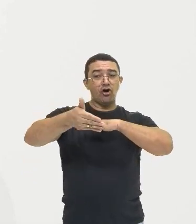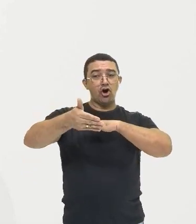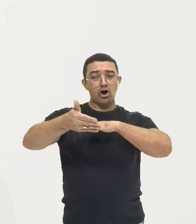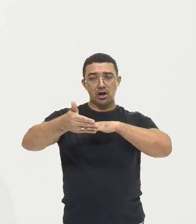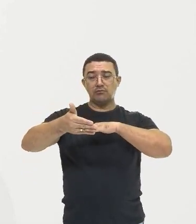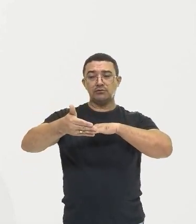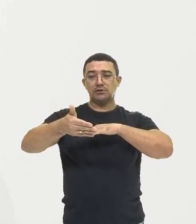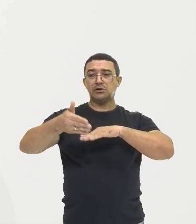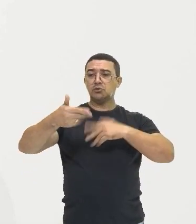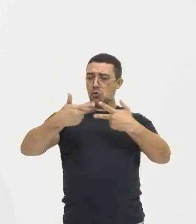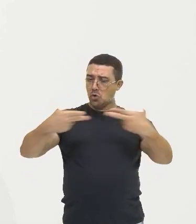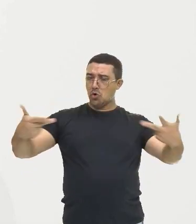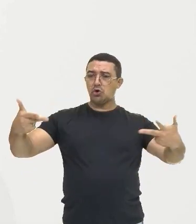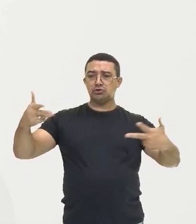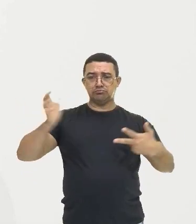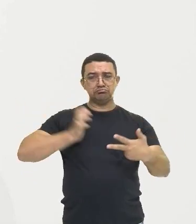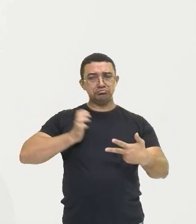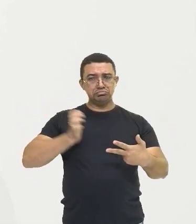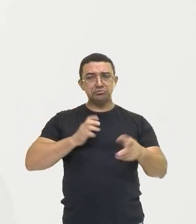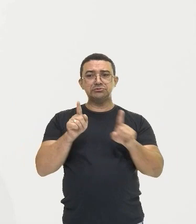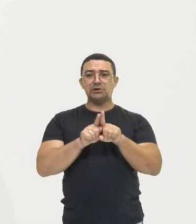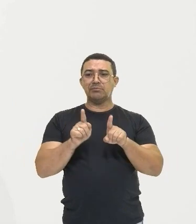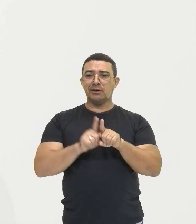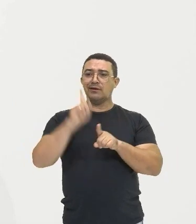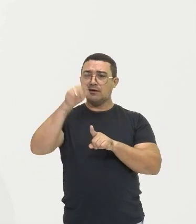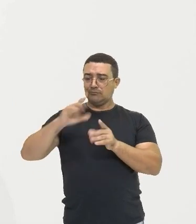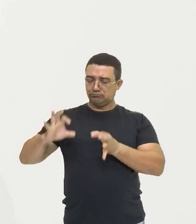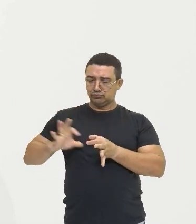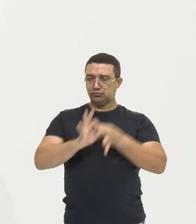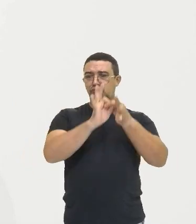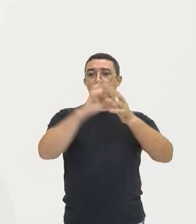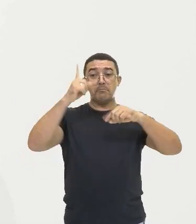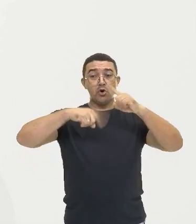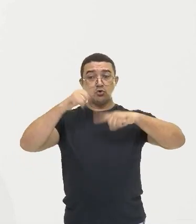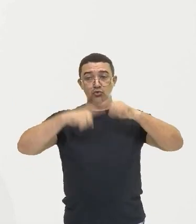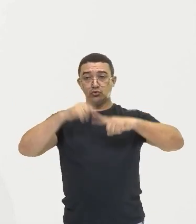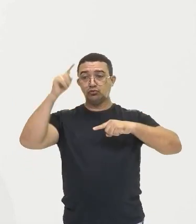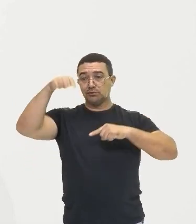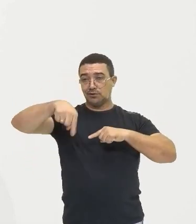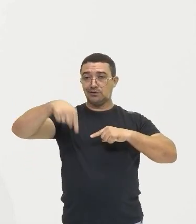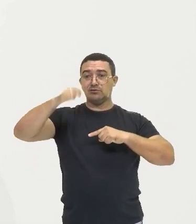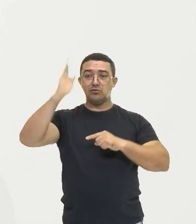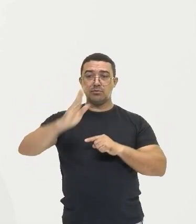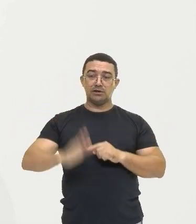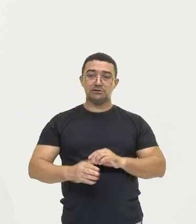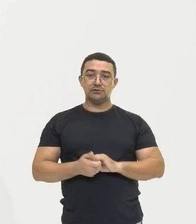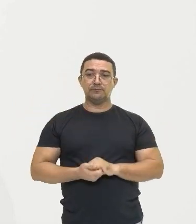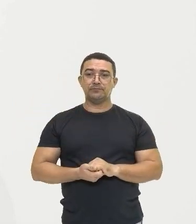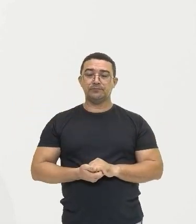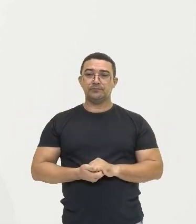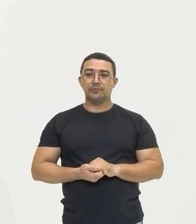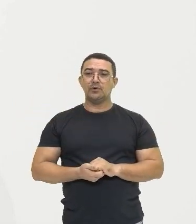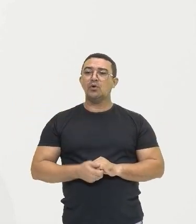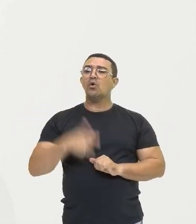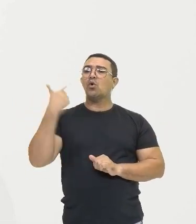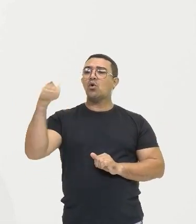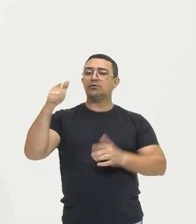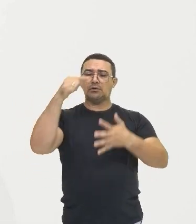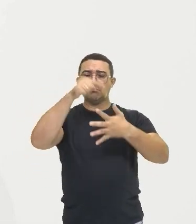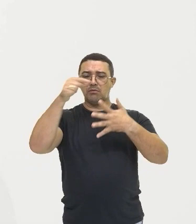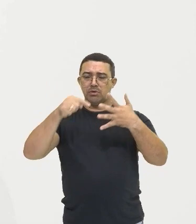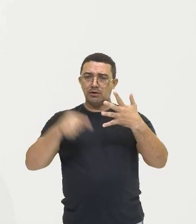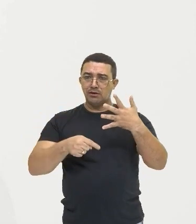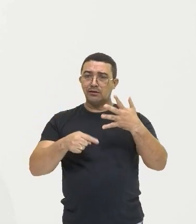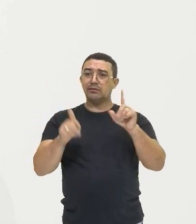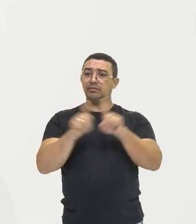lá fora também é incorporada quando a gente está analisando o Produto Nacional Bruto, tá bom? Outro ponto importante é que